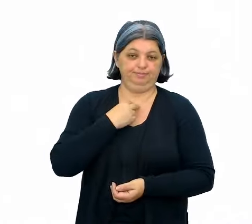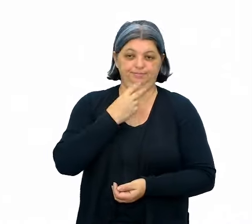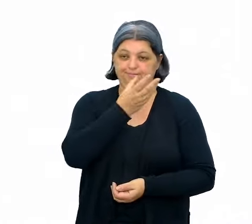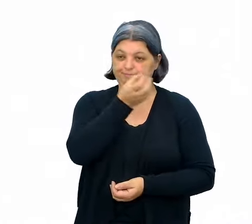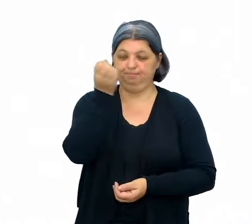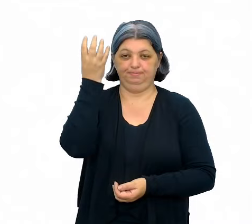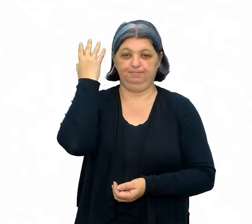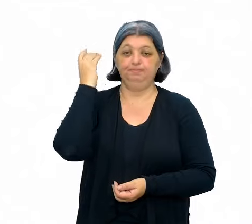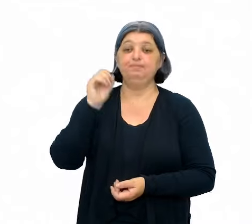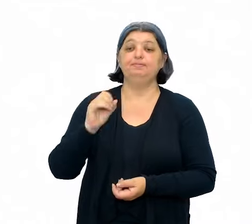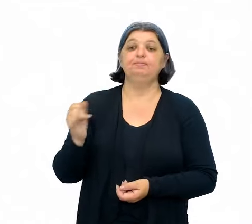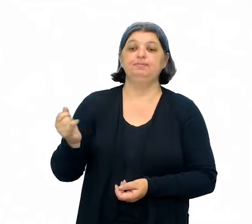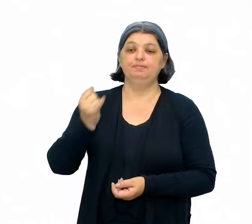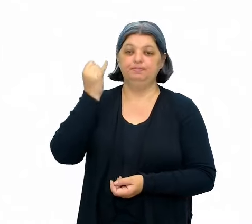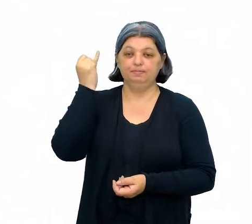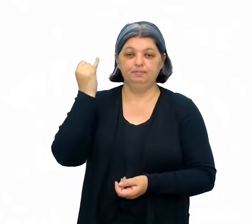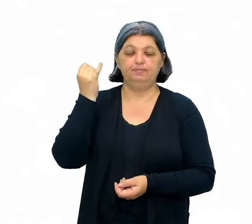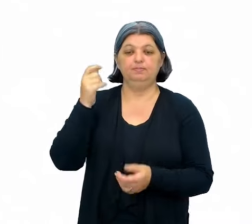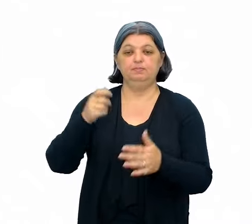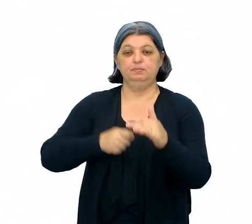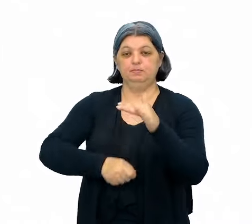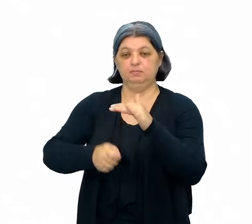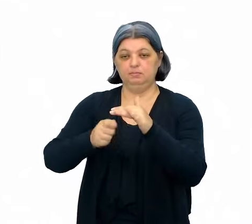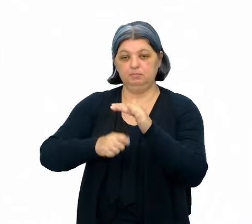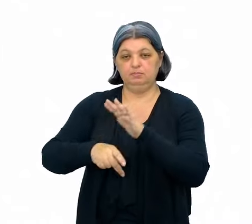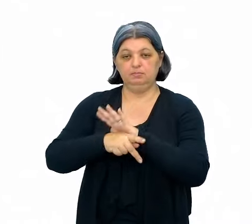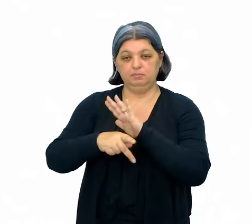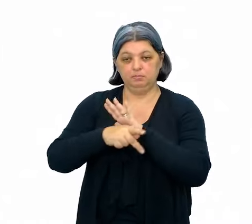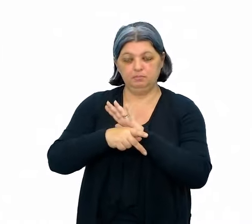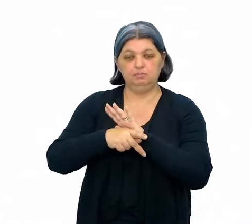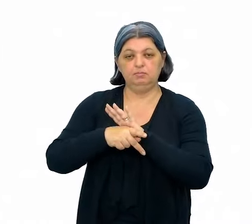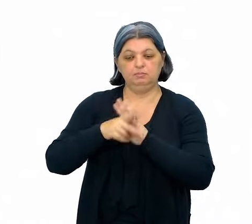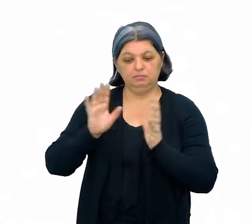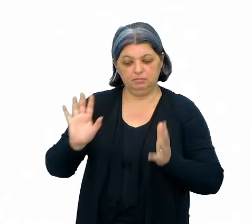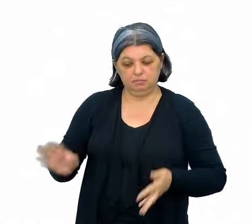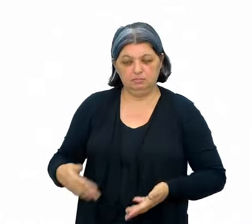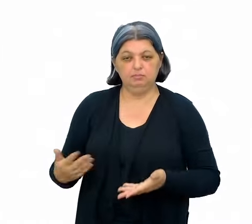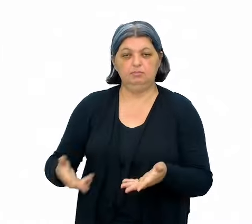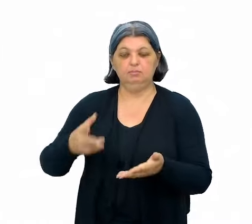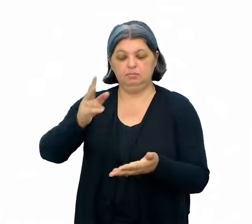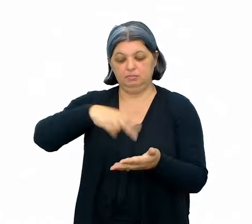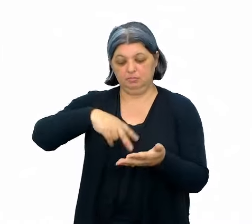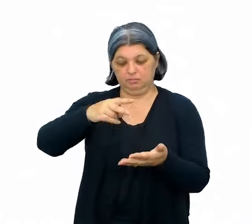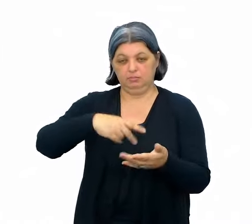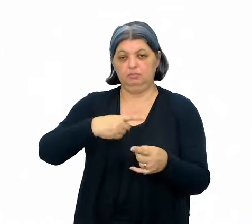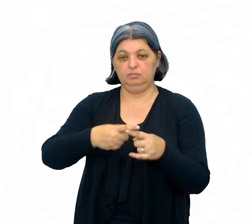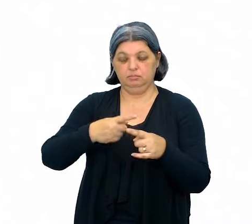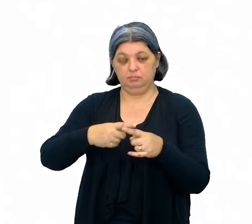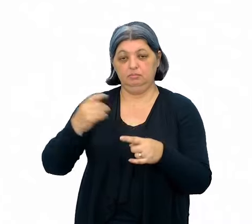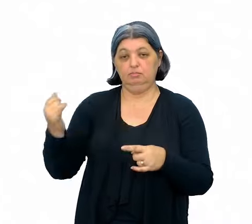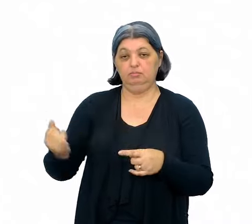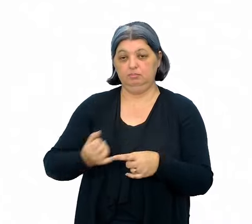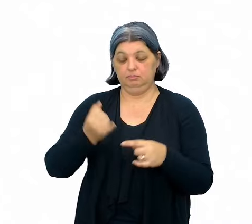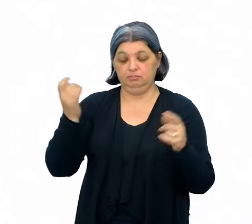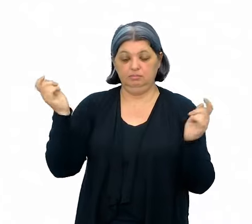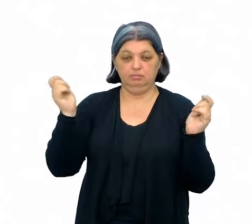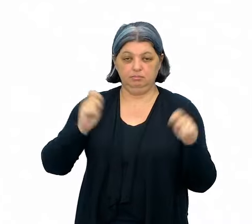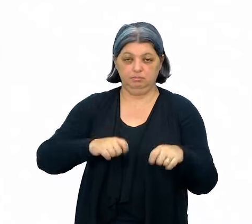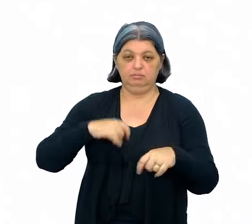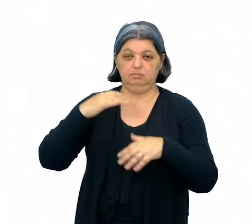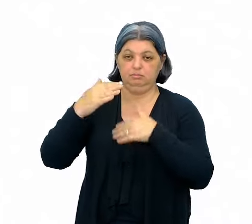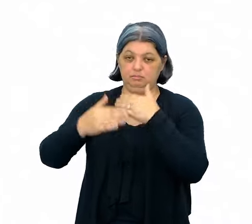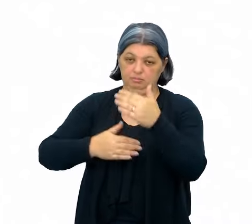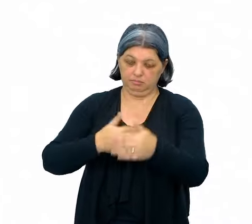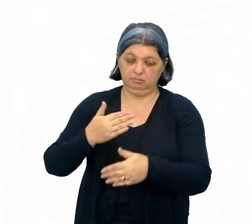esquecer sobre a importância de investirmos na leitura, pois ela tem um papel fundamental no desenvolvimento da capacidade